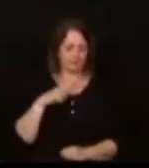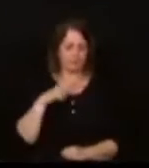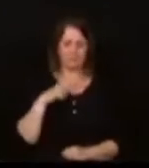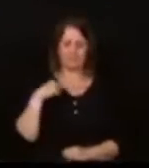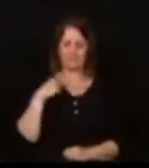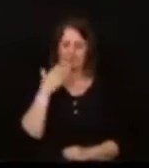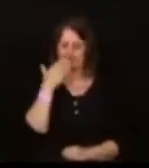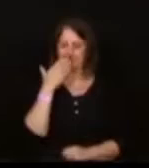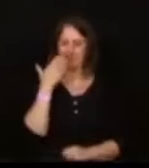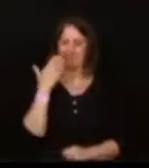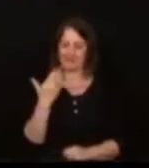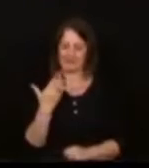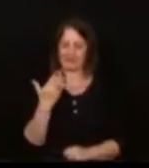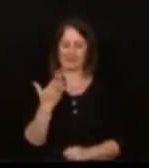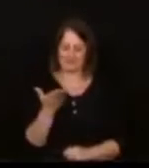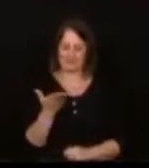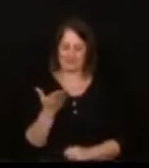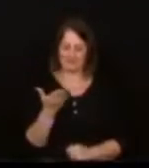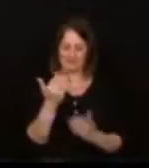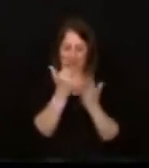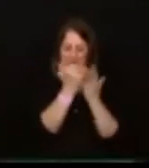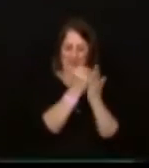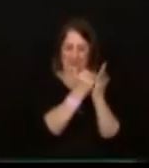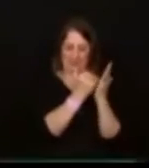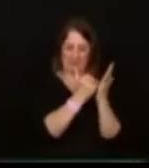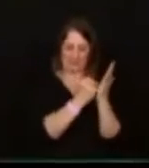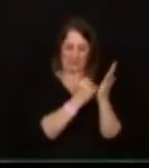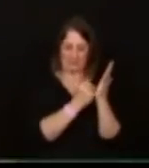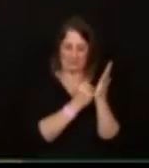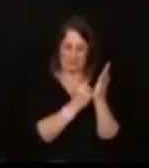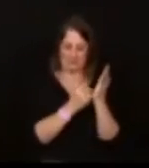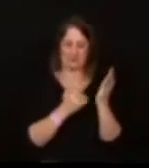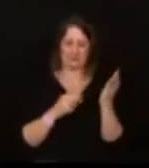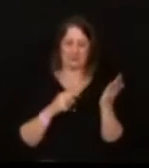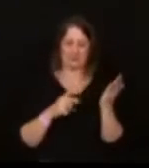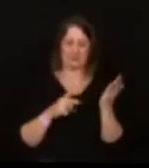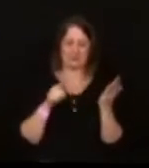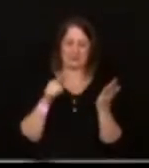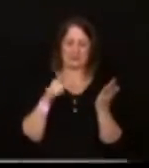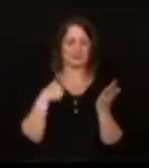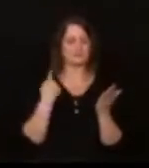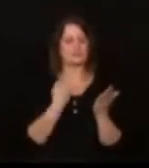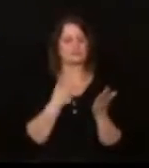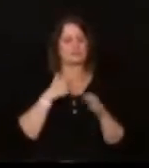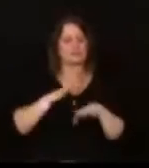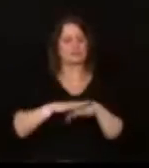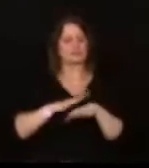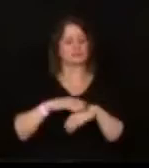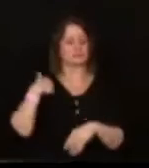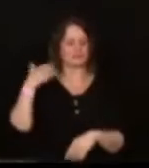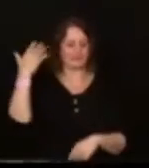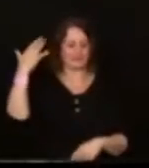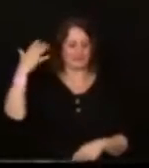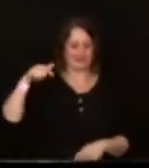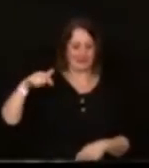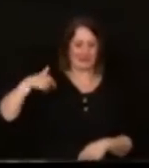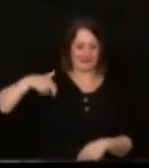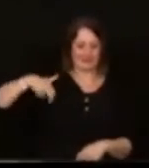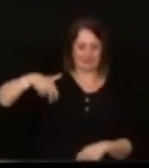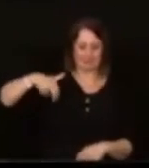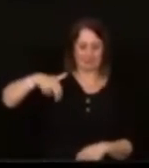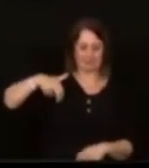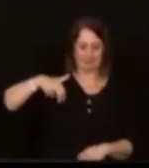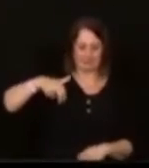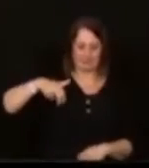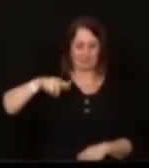frente, dado a posição, o gesto que fizeram quando passei ali embaixo. Disse